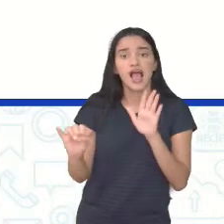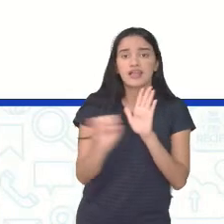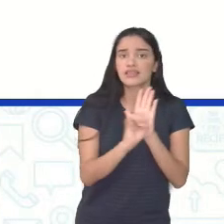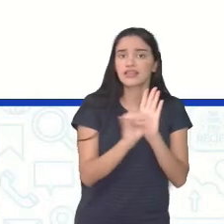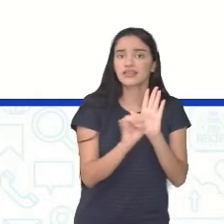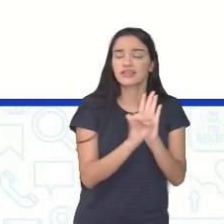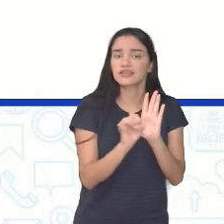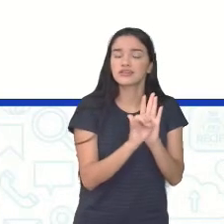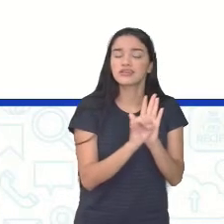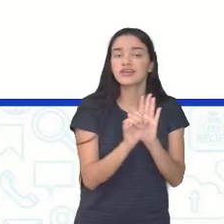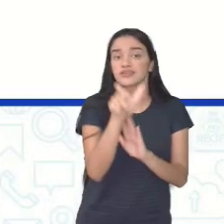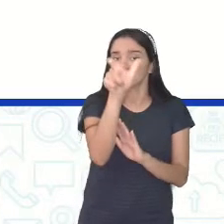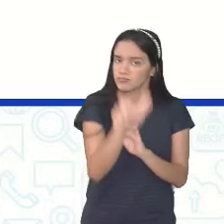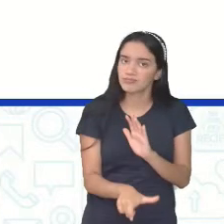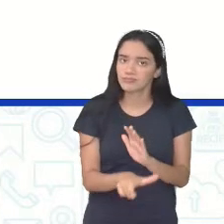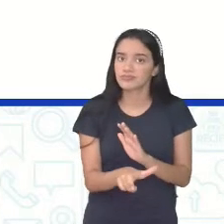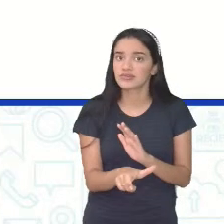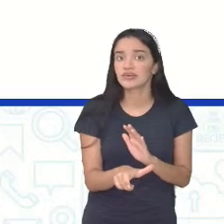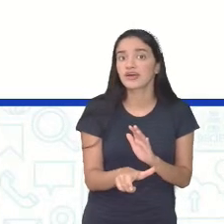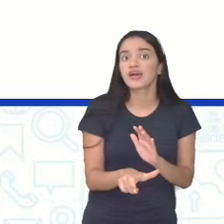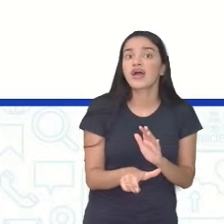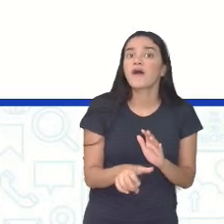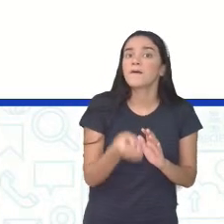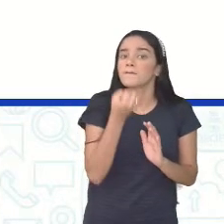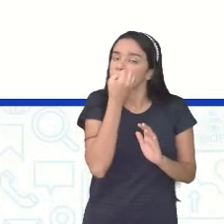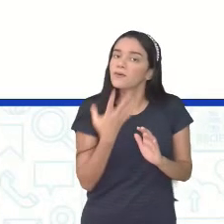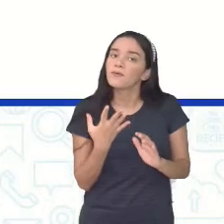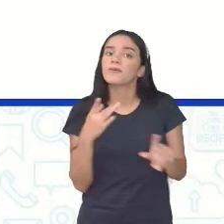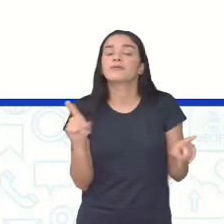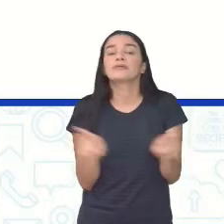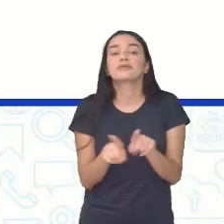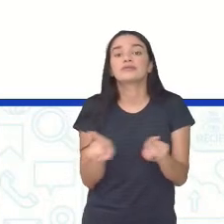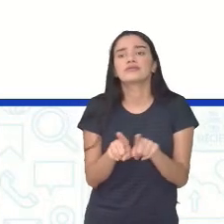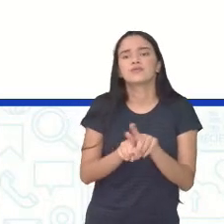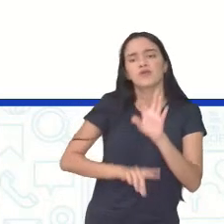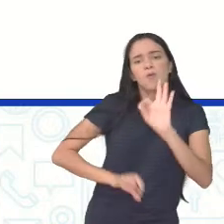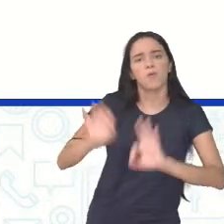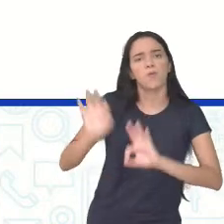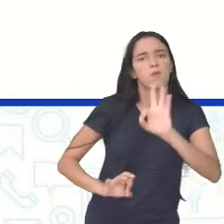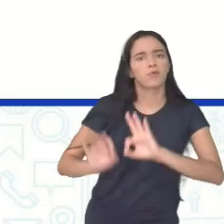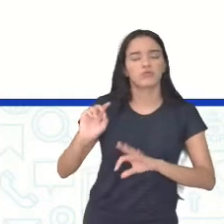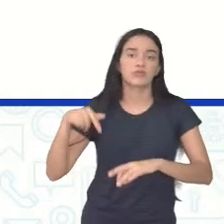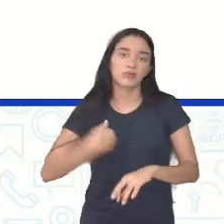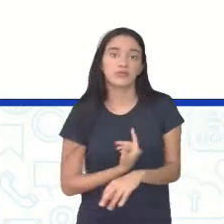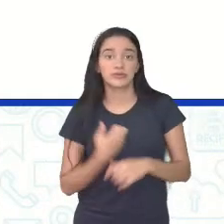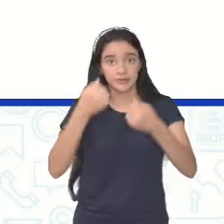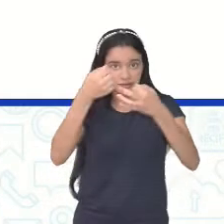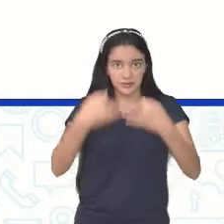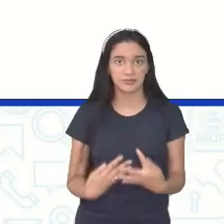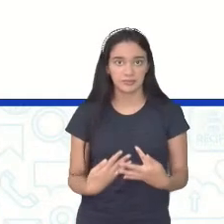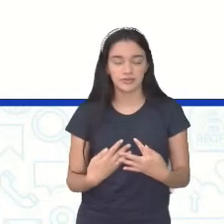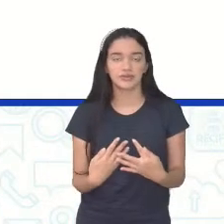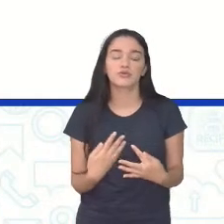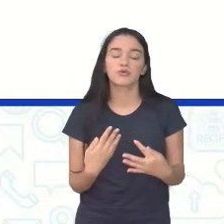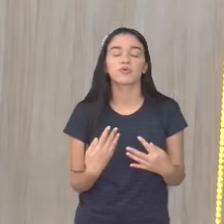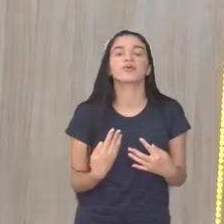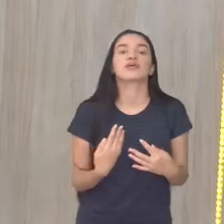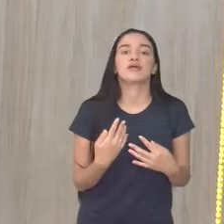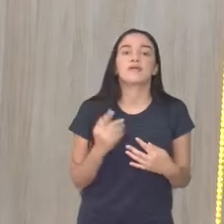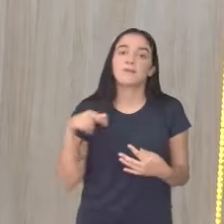da cultura dela mexicana, Sim, que ela sim. tinha muito orgulho. Ela tinha dois lados, ela tinha uma herança alemã, por um lado,